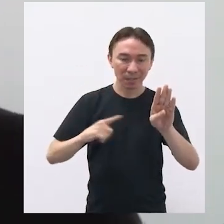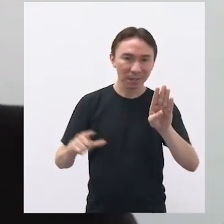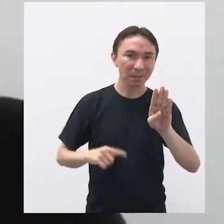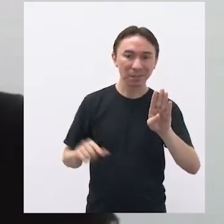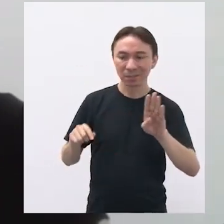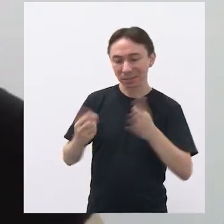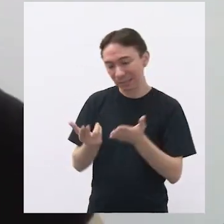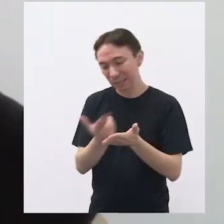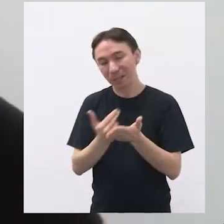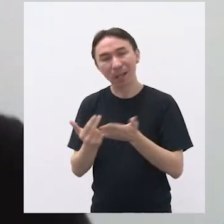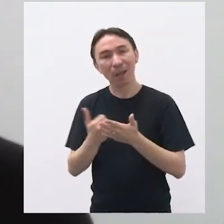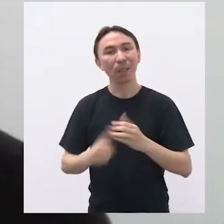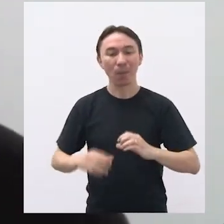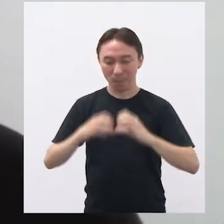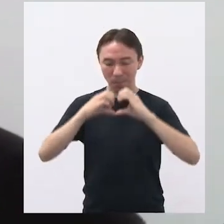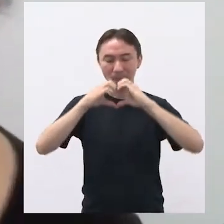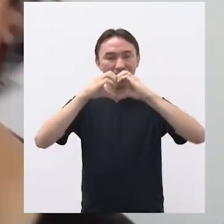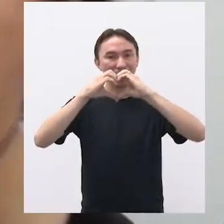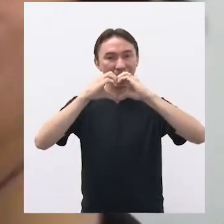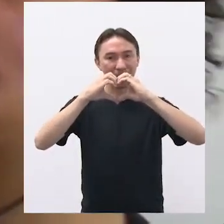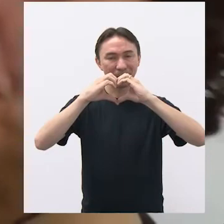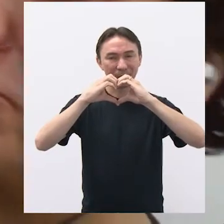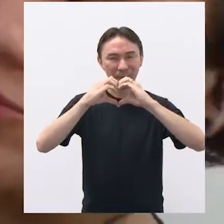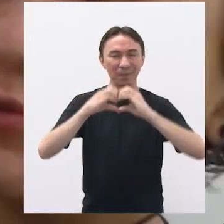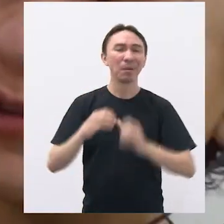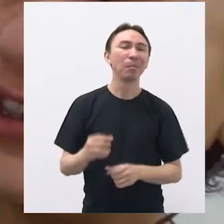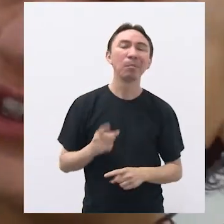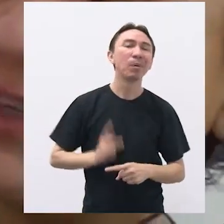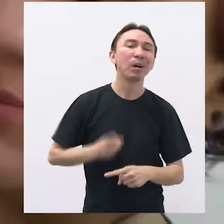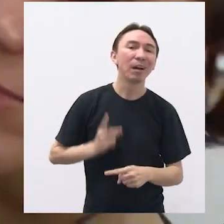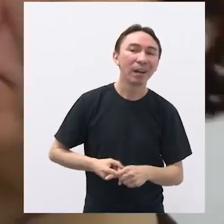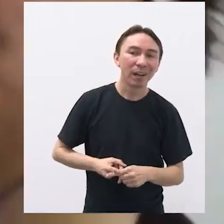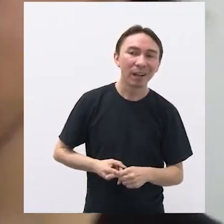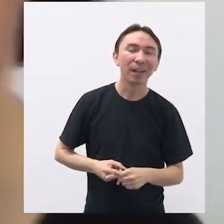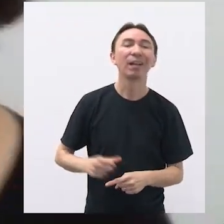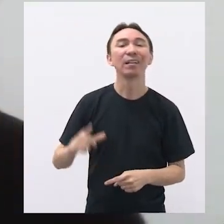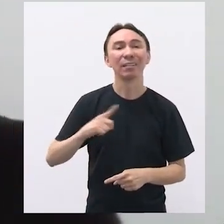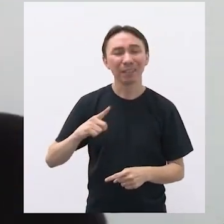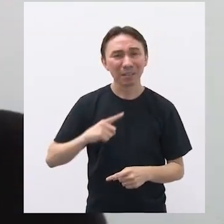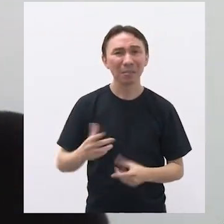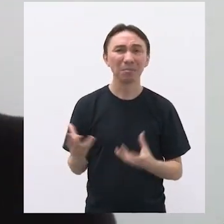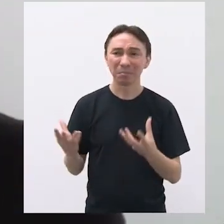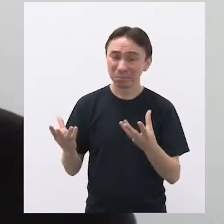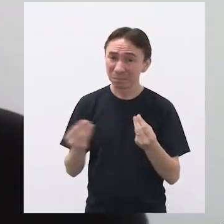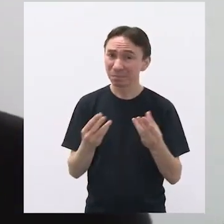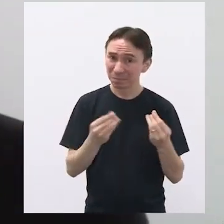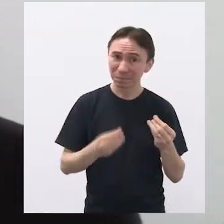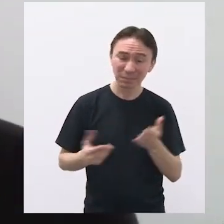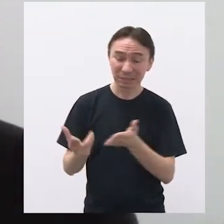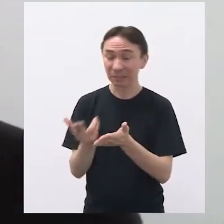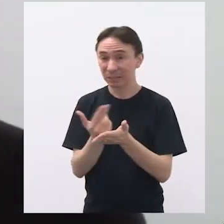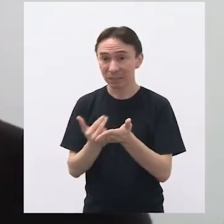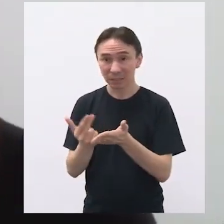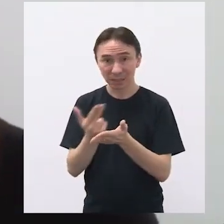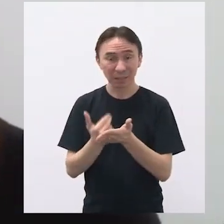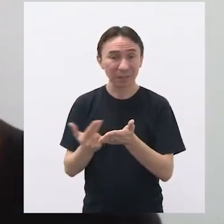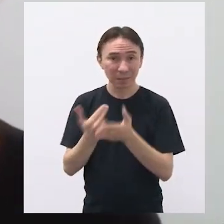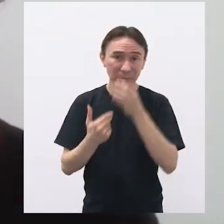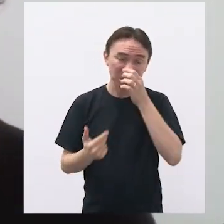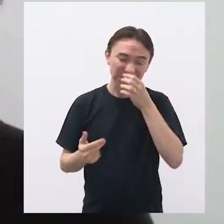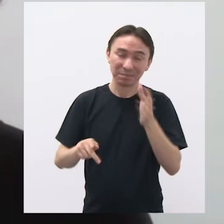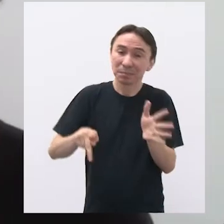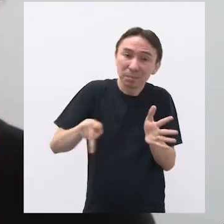é, esse símbolo, ele faz parte do conjunto de símbolos ideográficos, né, dos povos